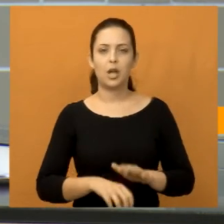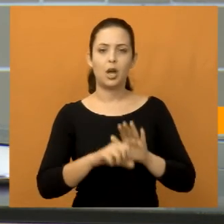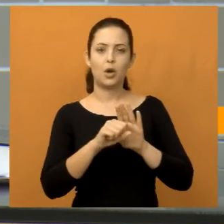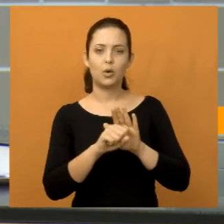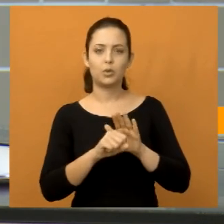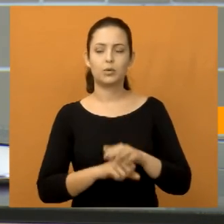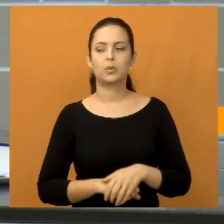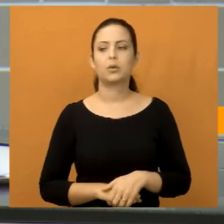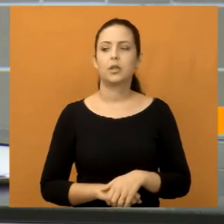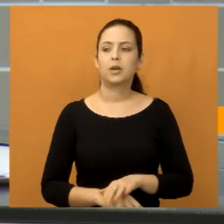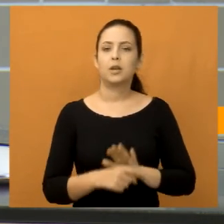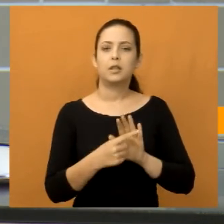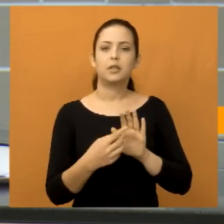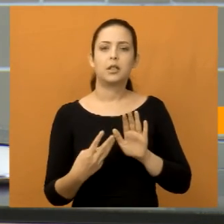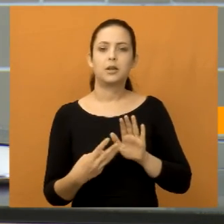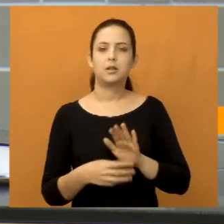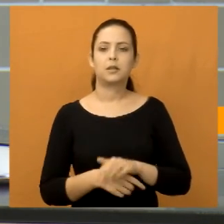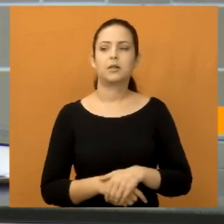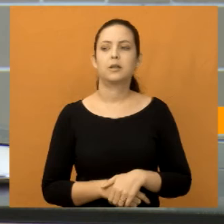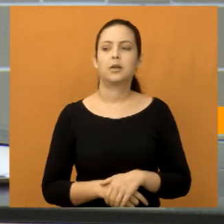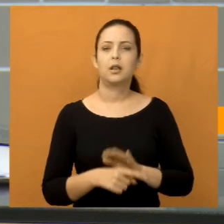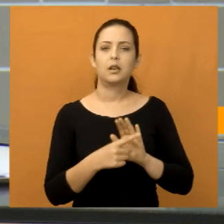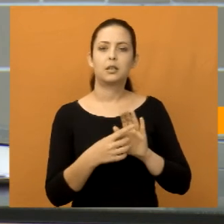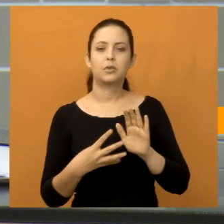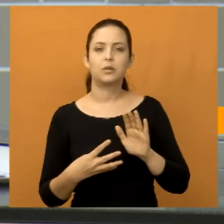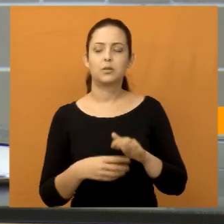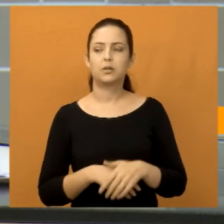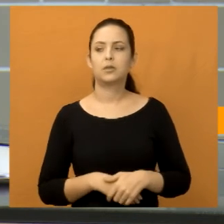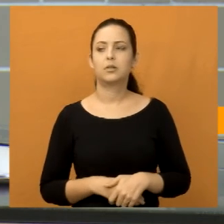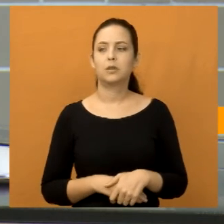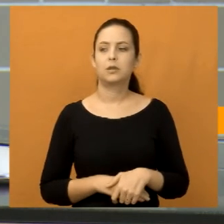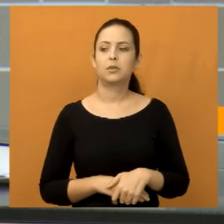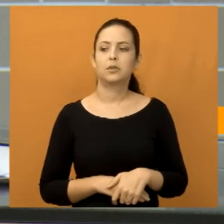8, 13, 14,